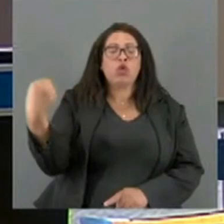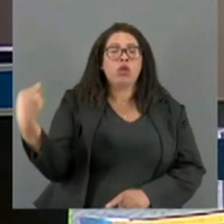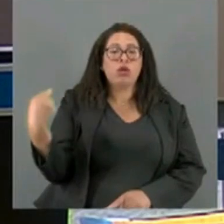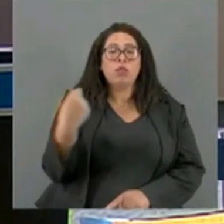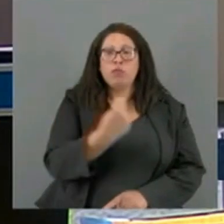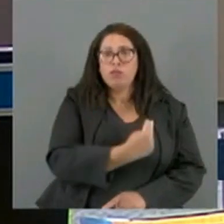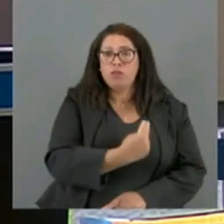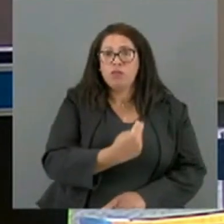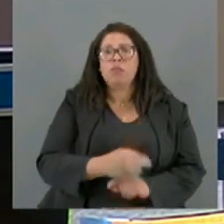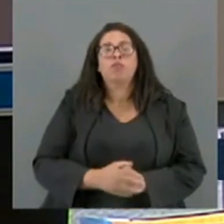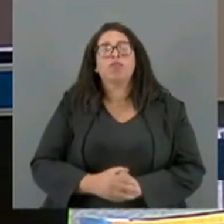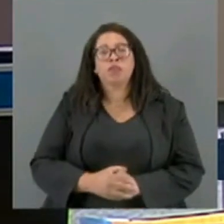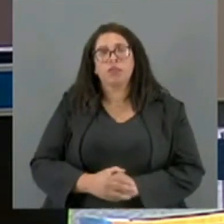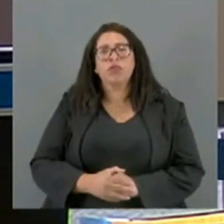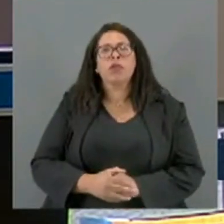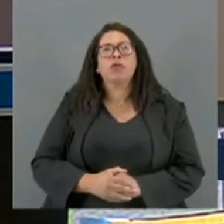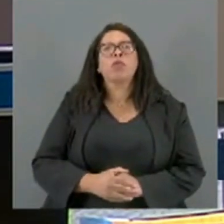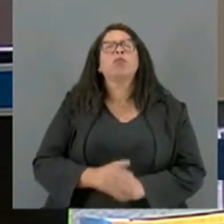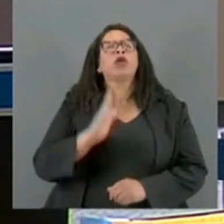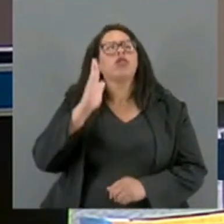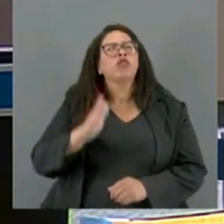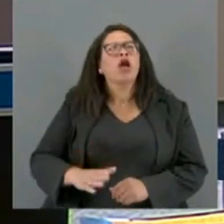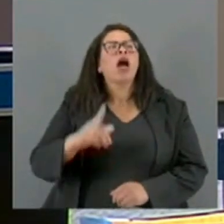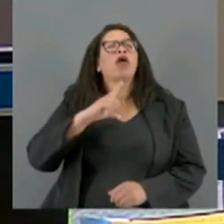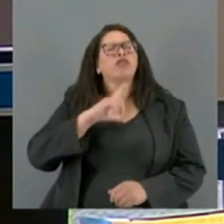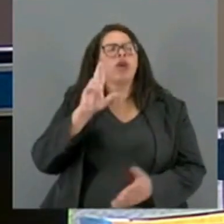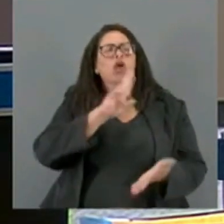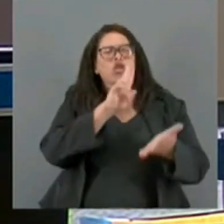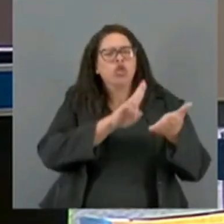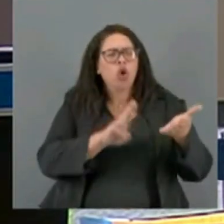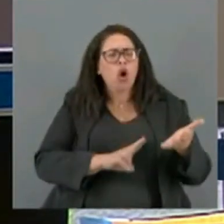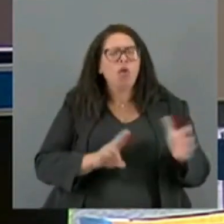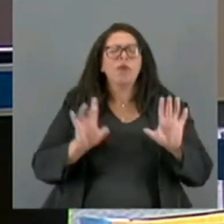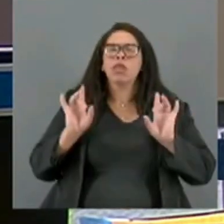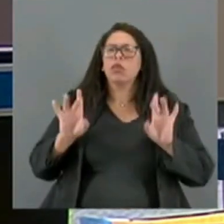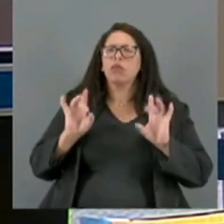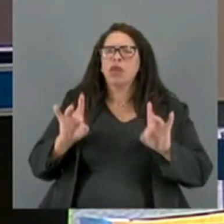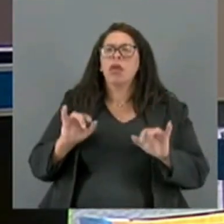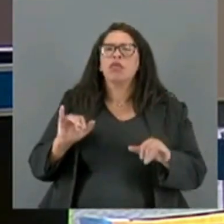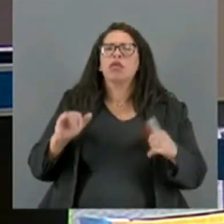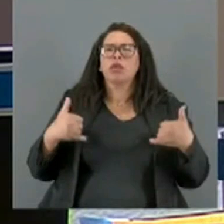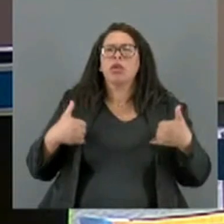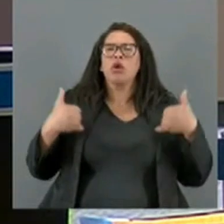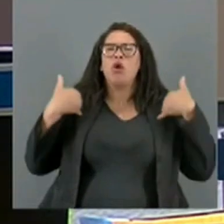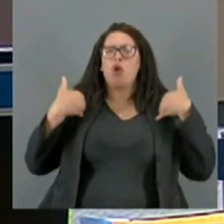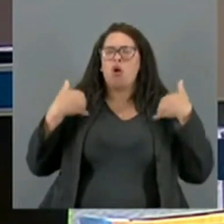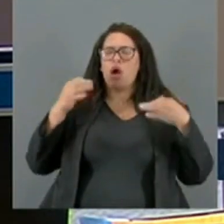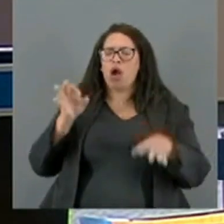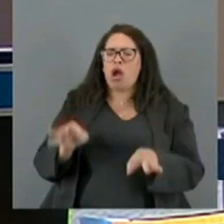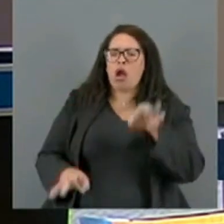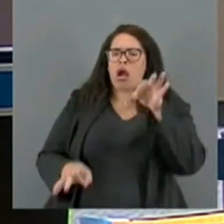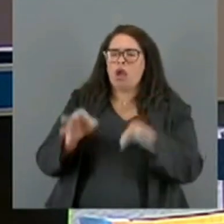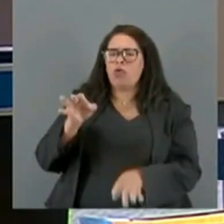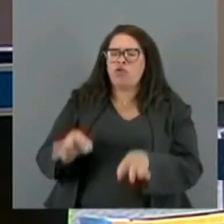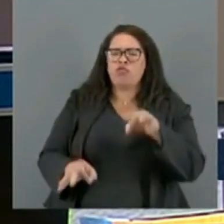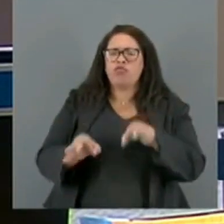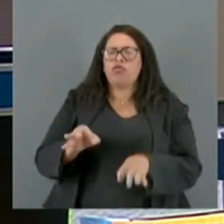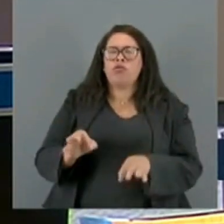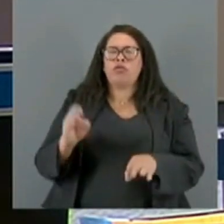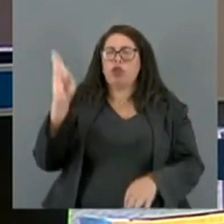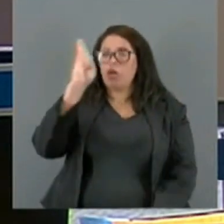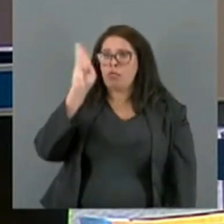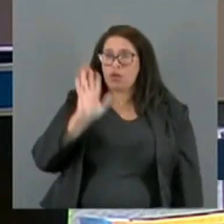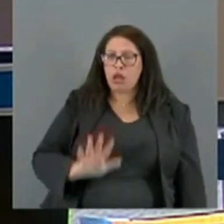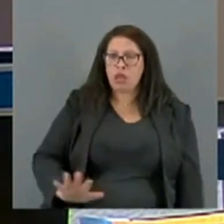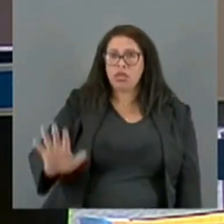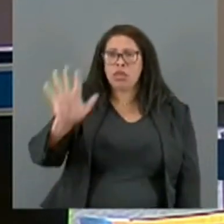escolhido dentre nomes tão qualificados que tanto honra o Poder Judiciário brasileiro.